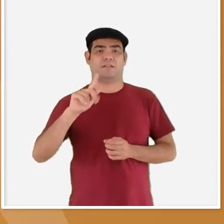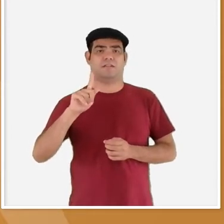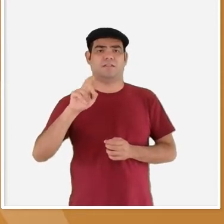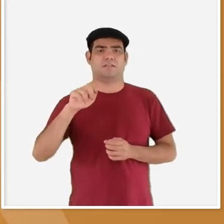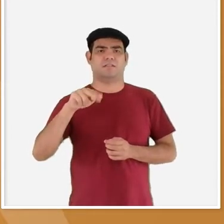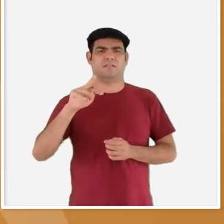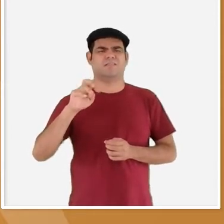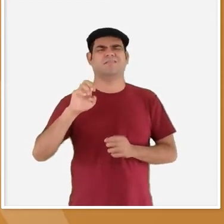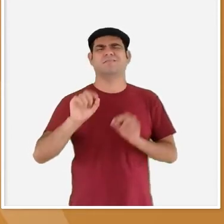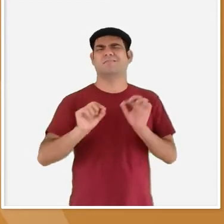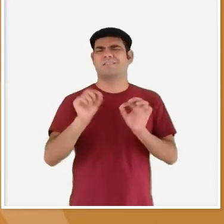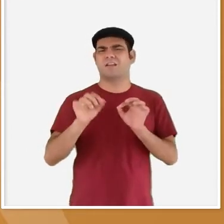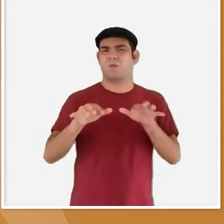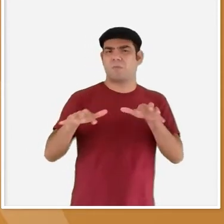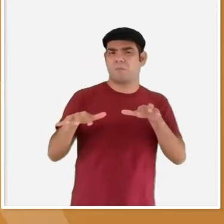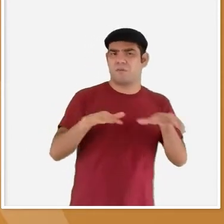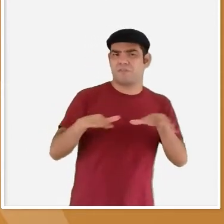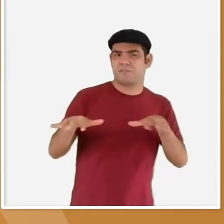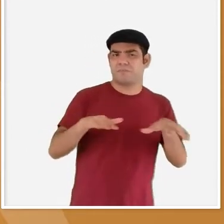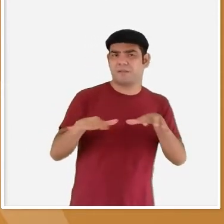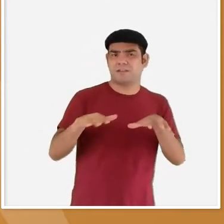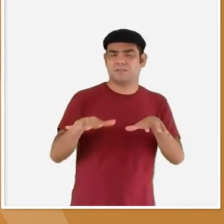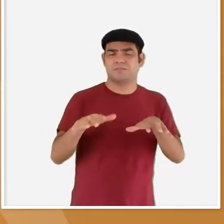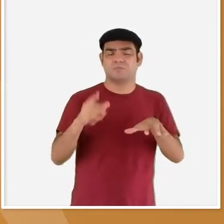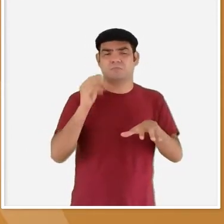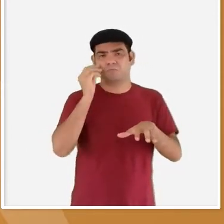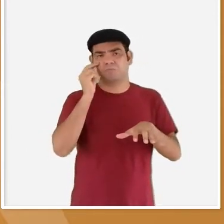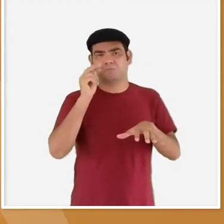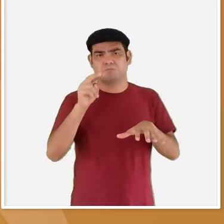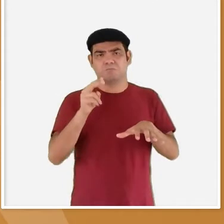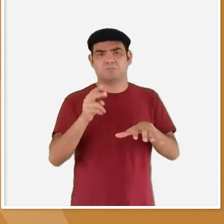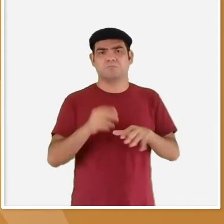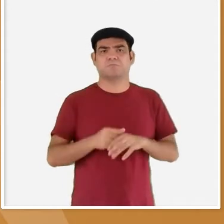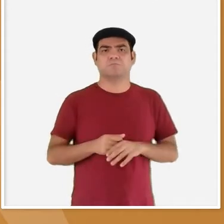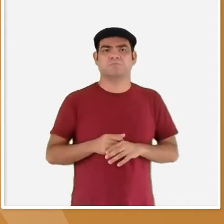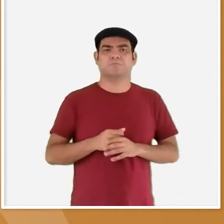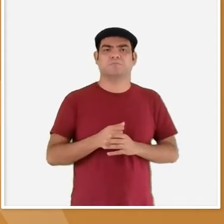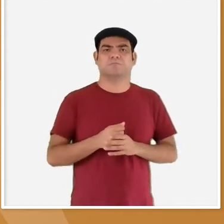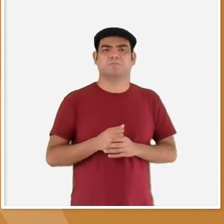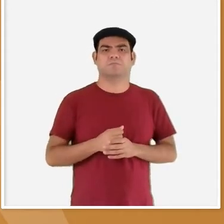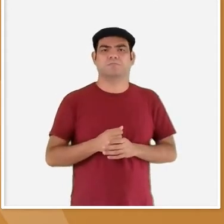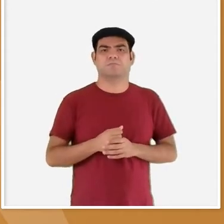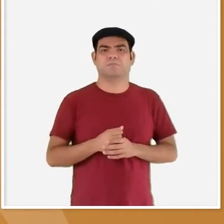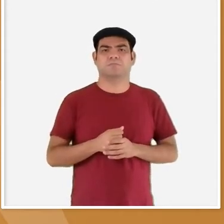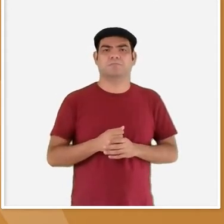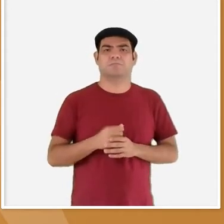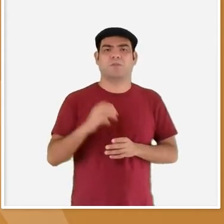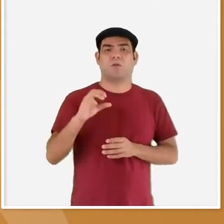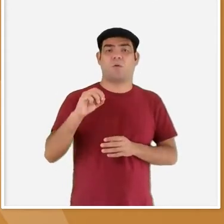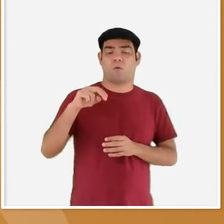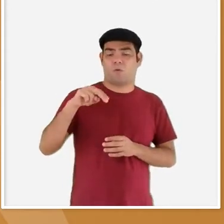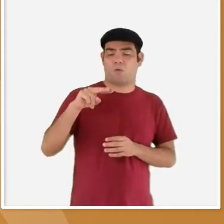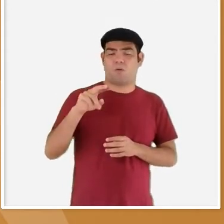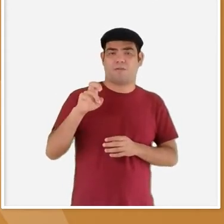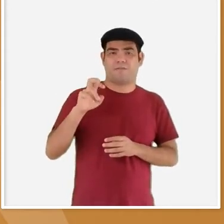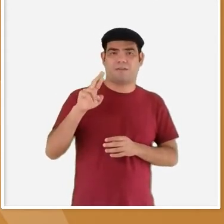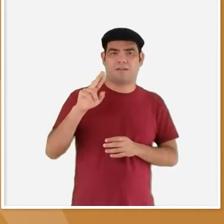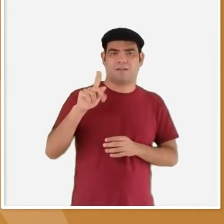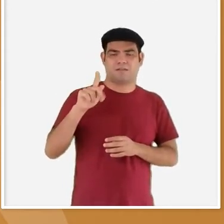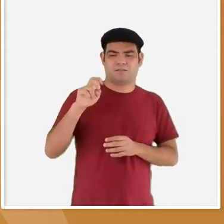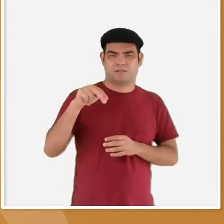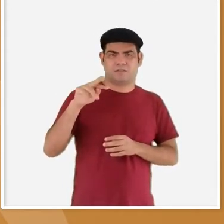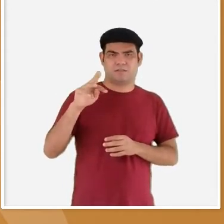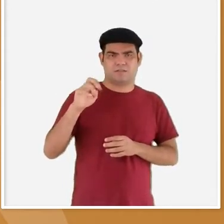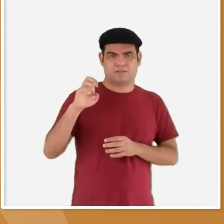de retração, tá? E as placas convergentes, elas são aquele movimento que é para dentro,